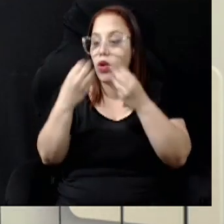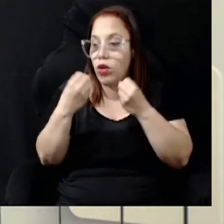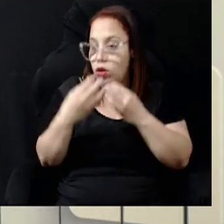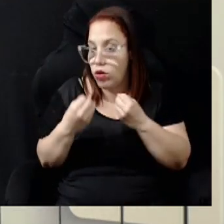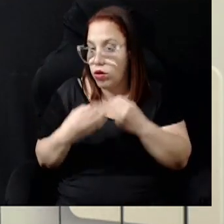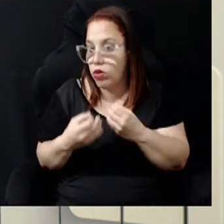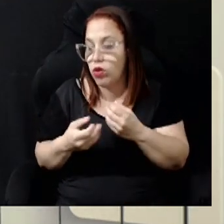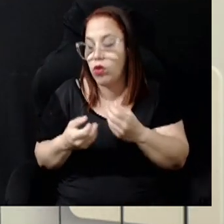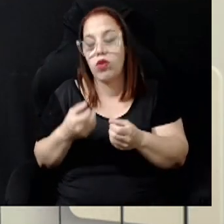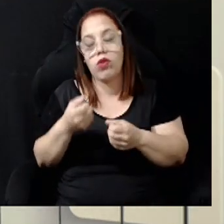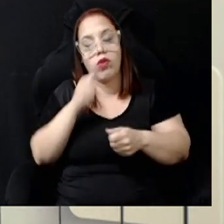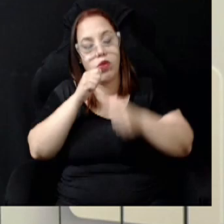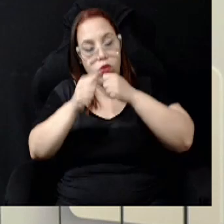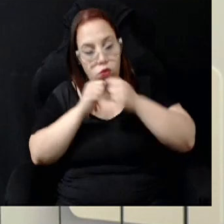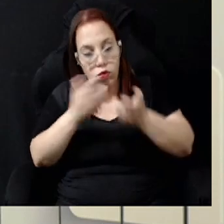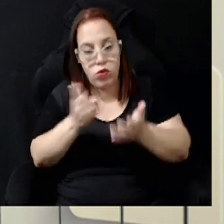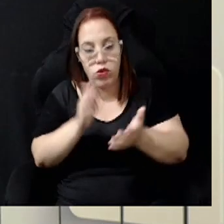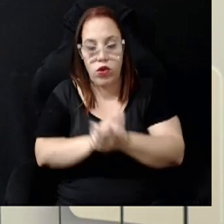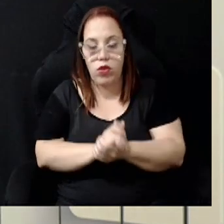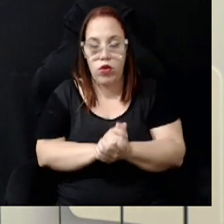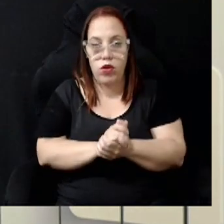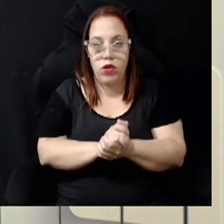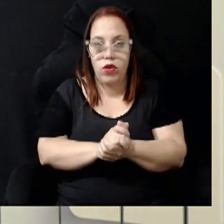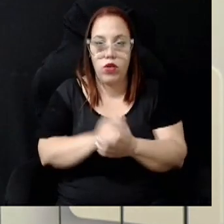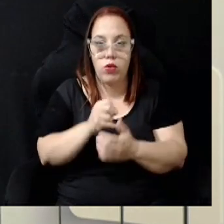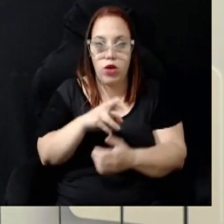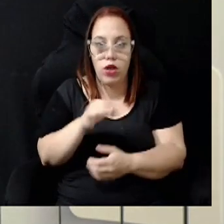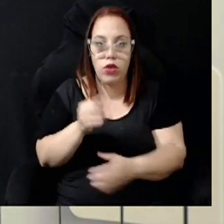para a gente. E assim que a apuração começar, a